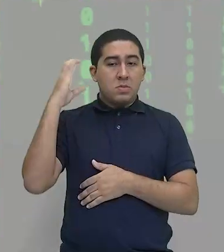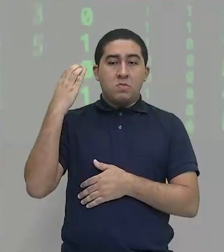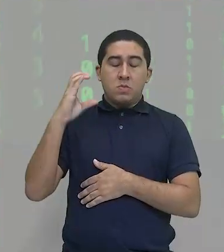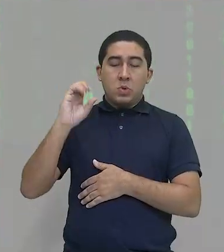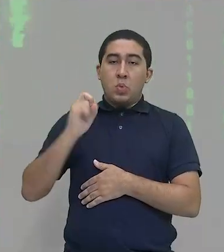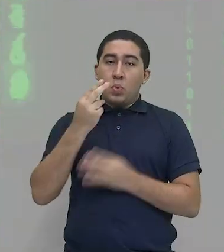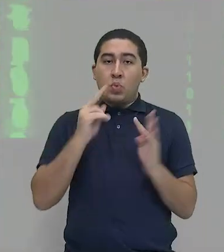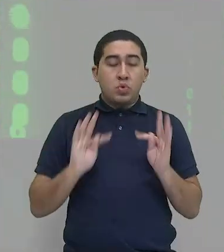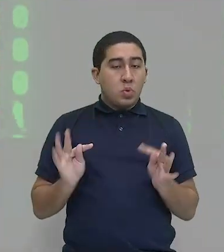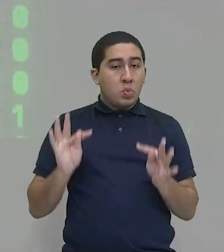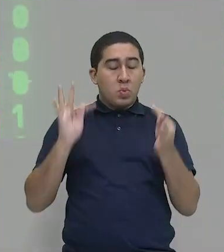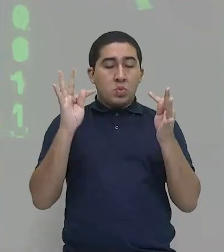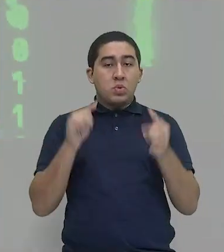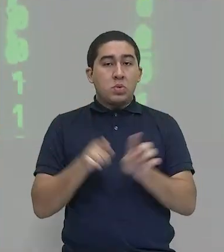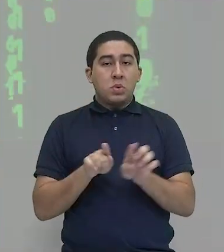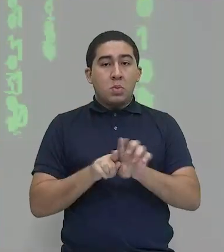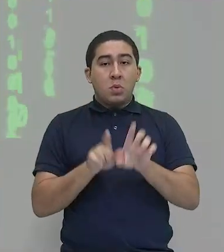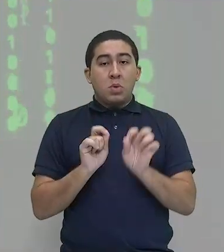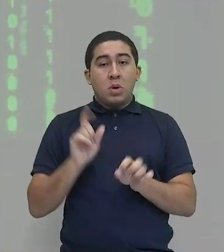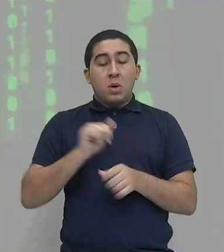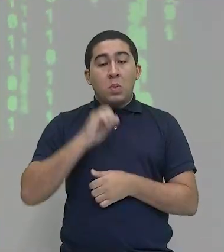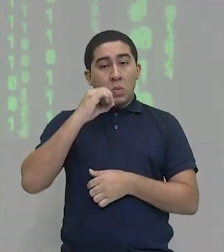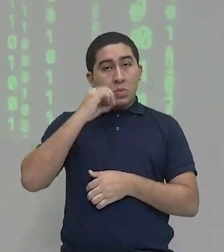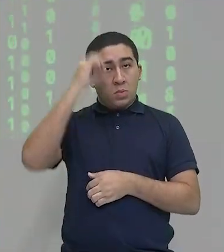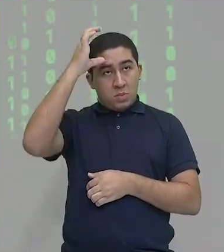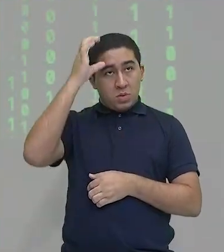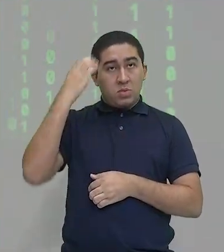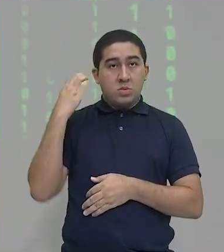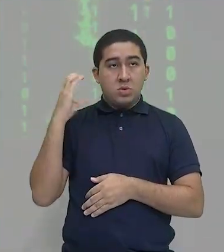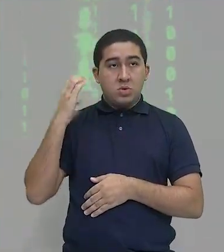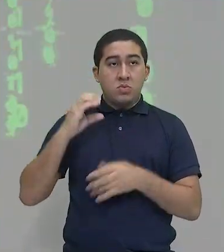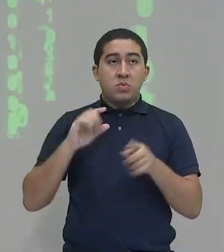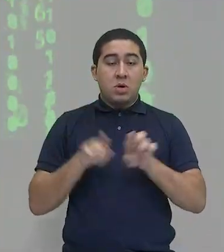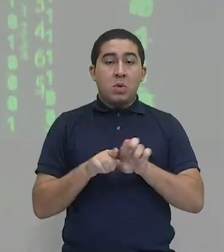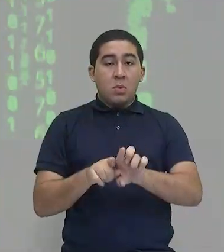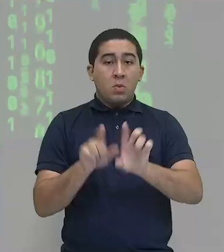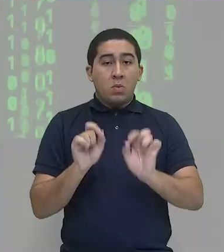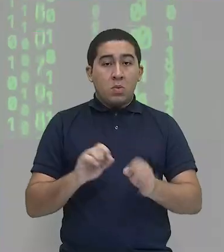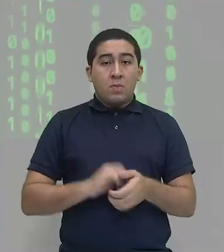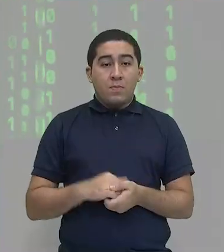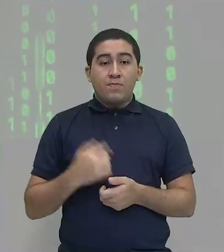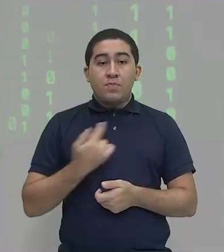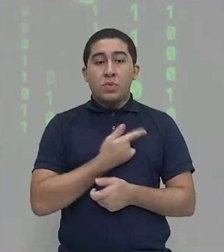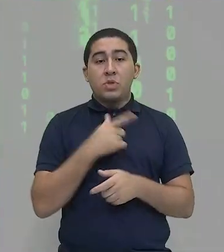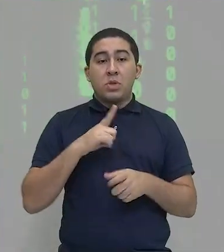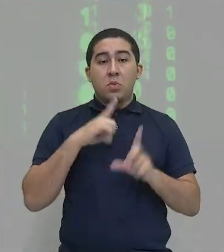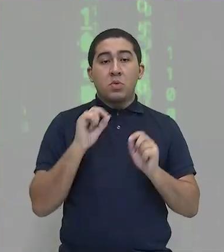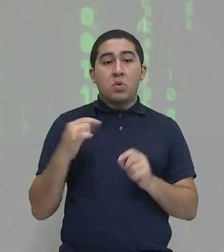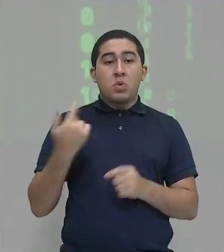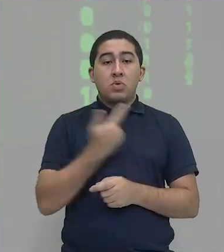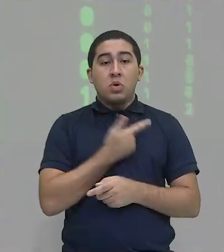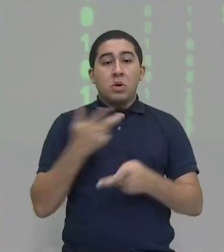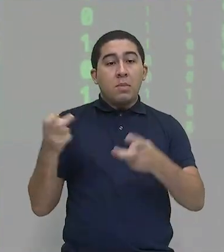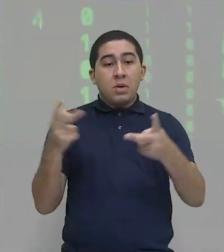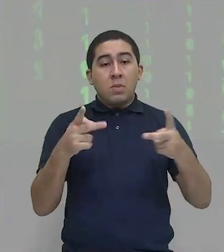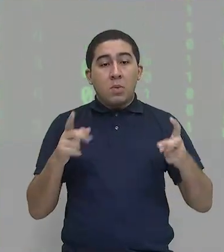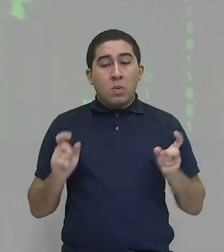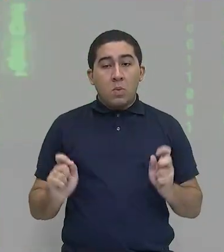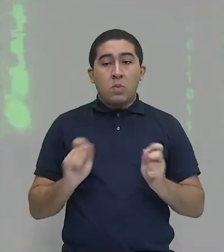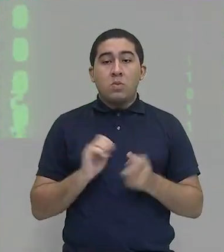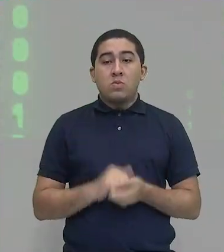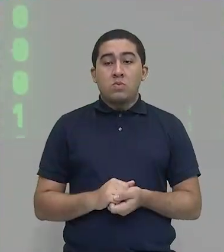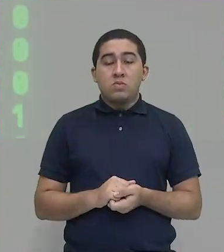fala de tecnologia, quando a gente fala de conhecimento científico, então a gente tem aí à nossa vista, né,